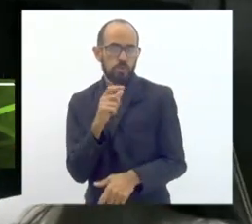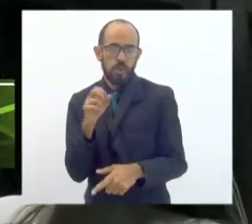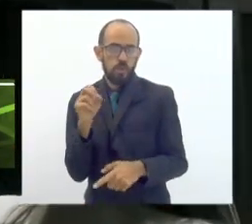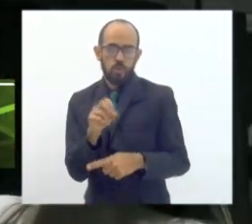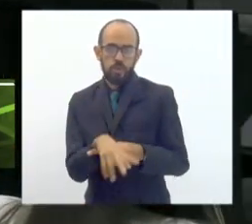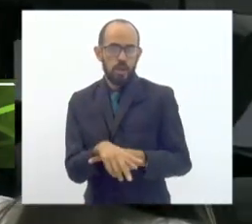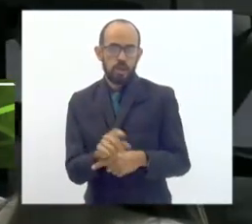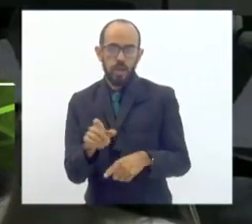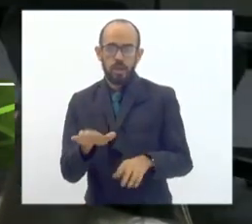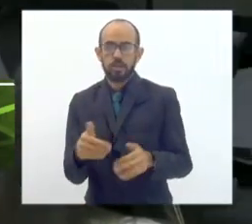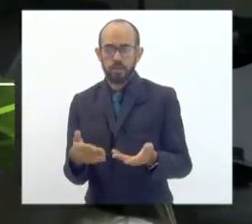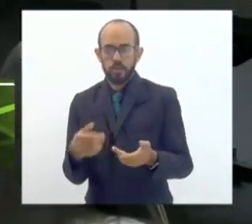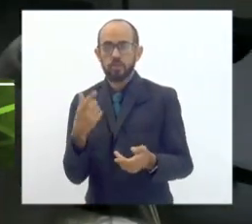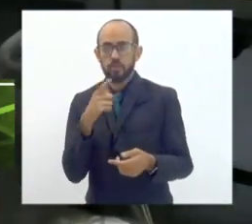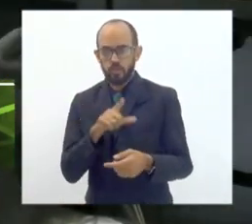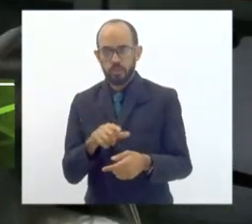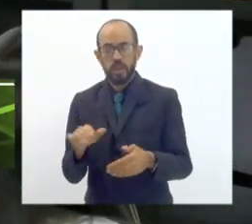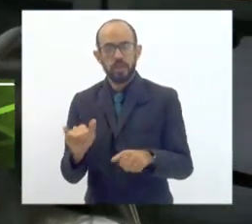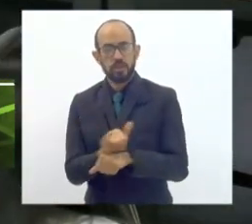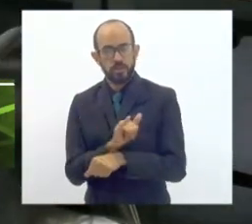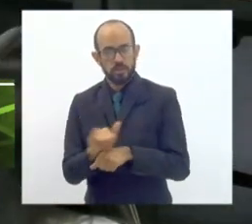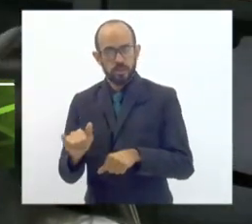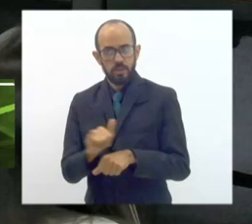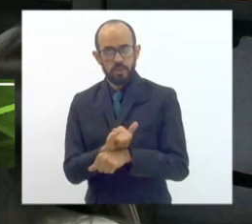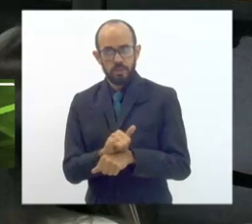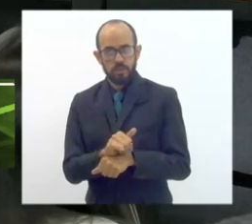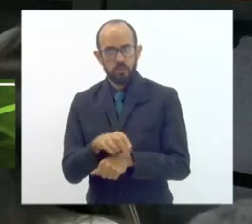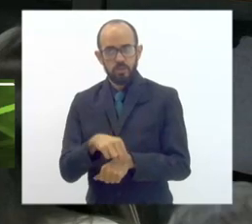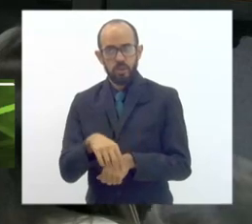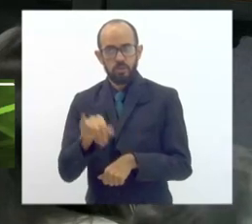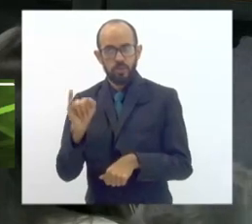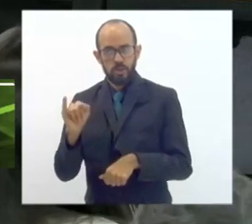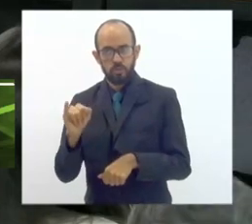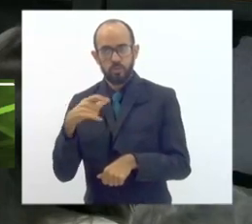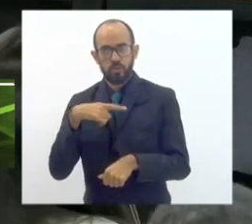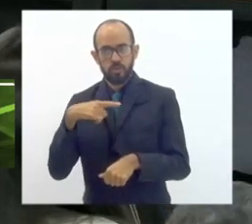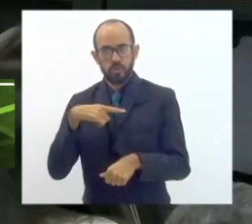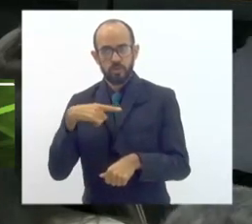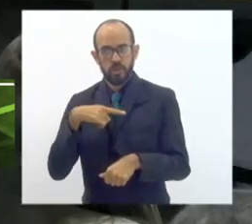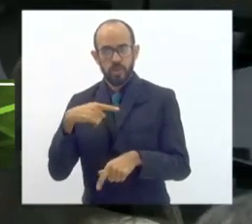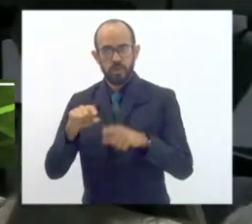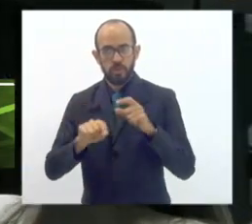gente consegue ter, na nossa região, o município de Nova Iguaçu tem como